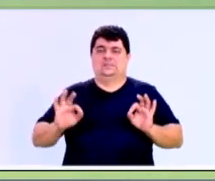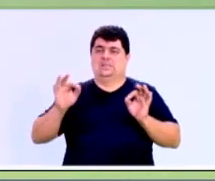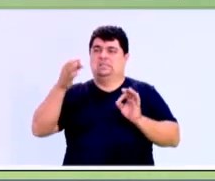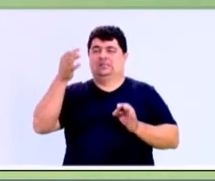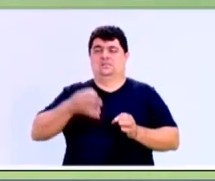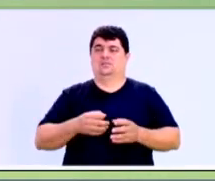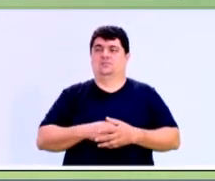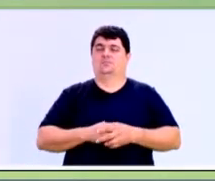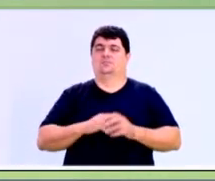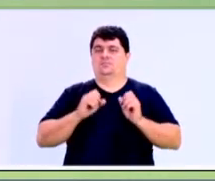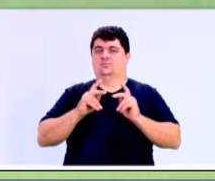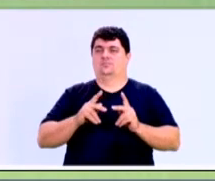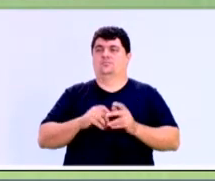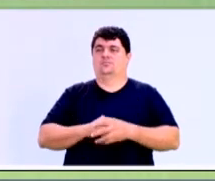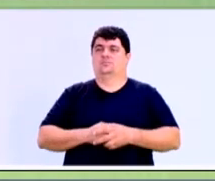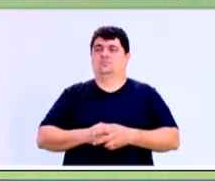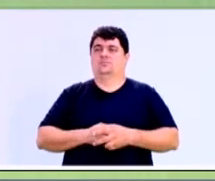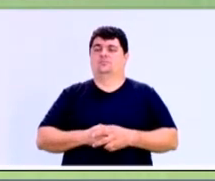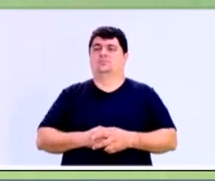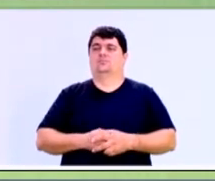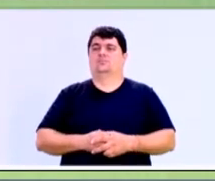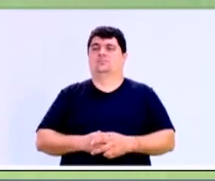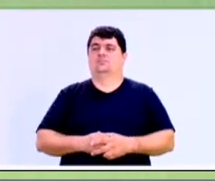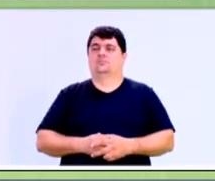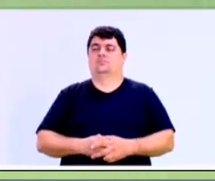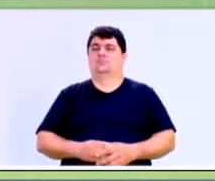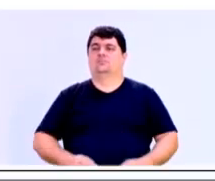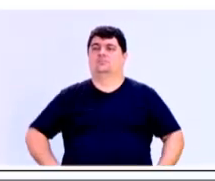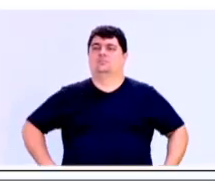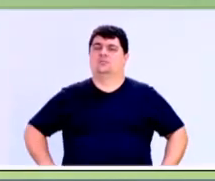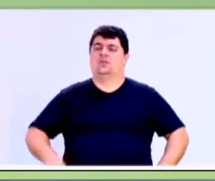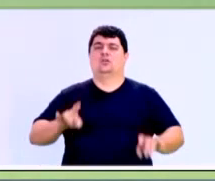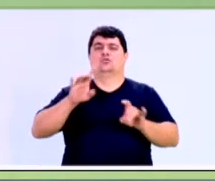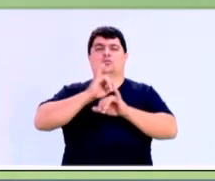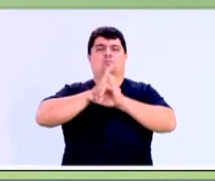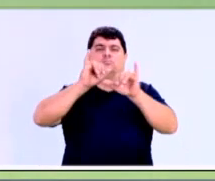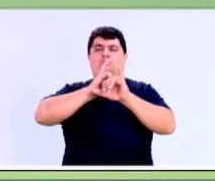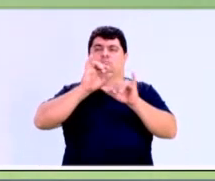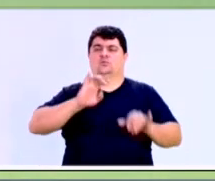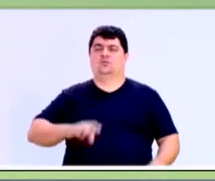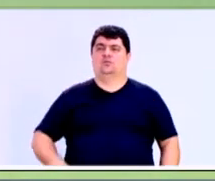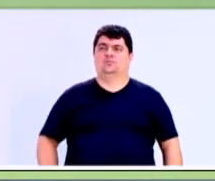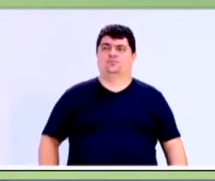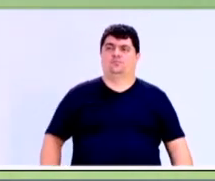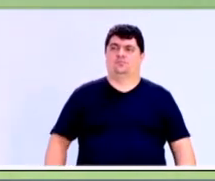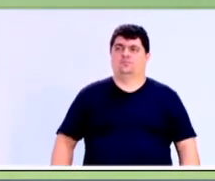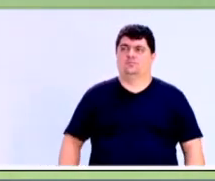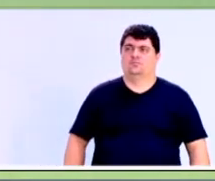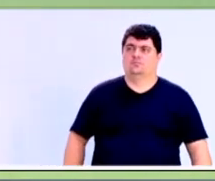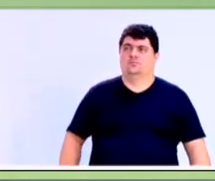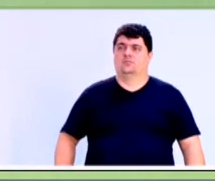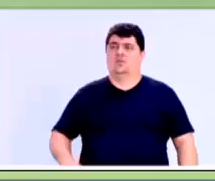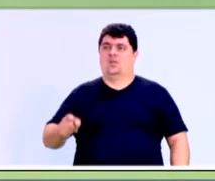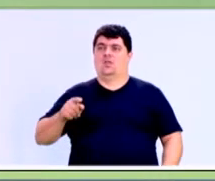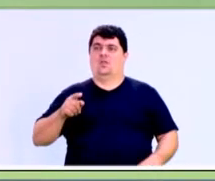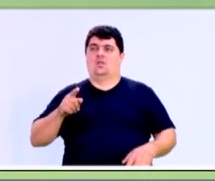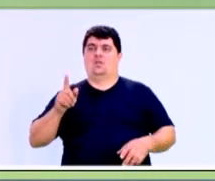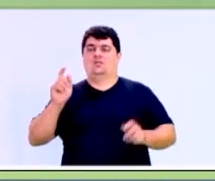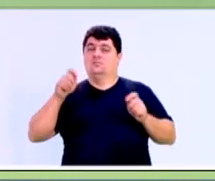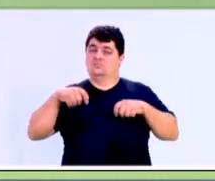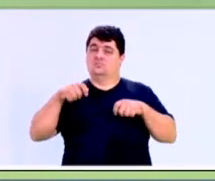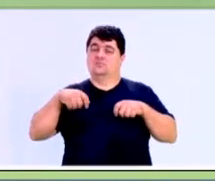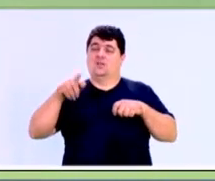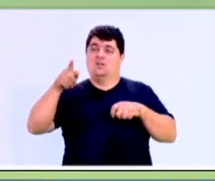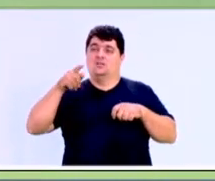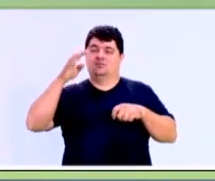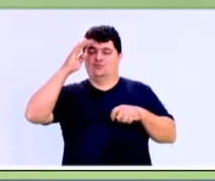falências. Ok? Beleza? Então essa aqui é só informação, que nem eu estou falando para vocês. Essa aqui é a fórmula deles, para vocês se divertirem, sonhar